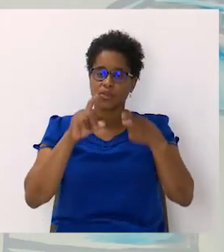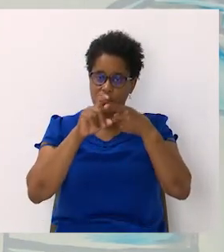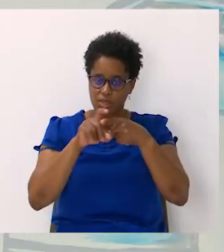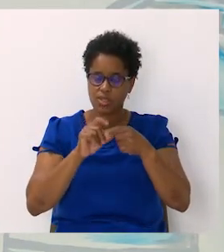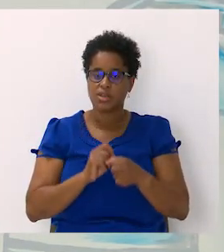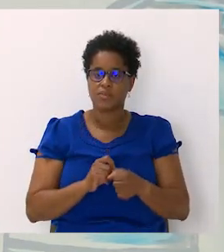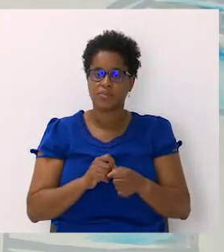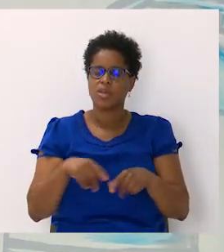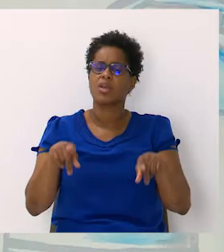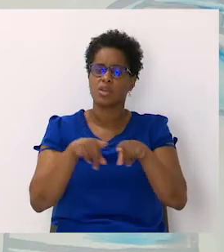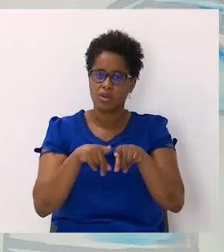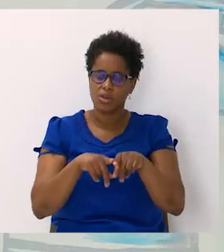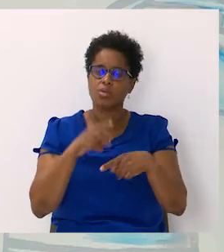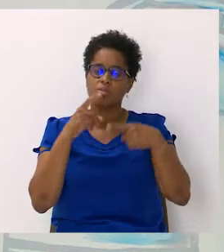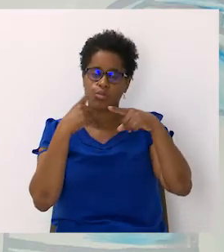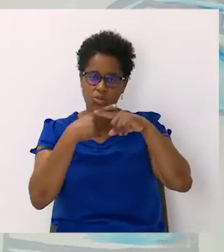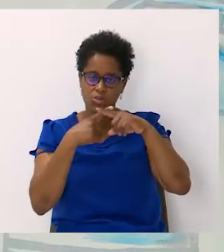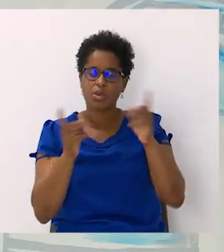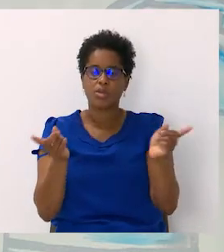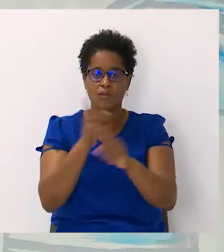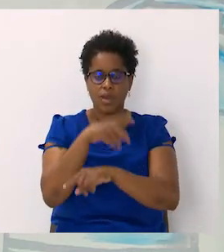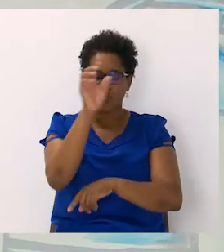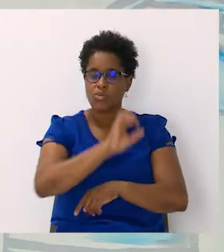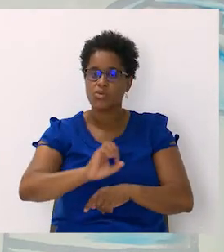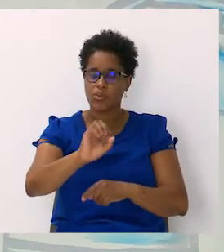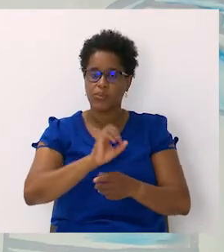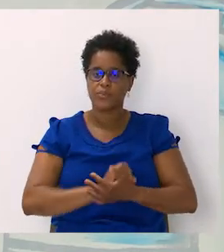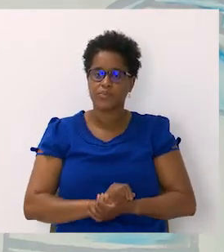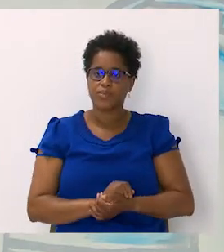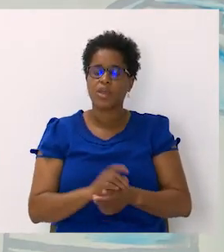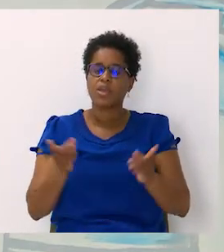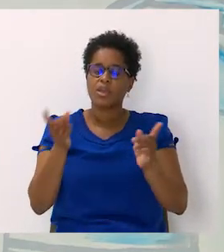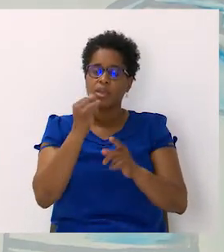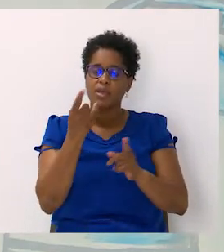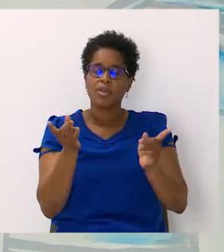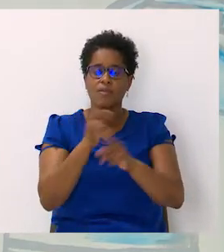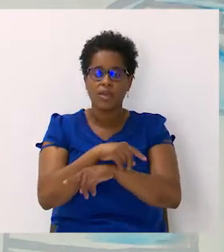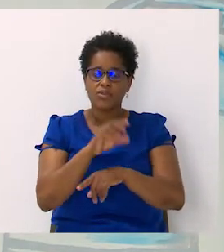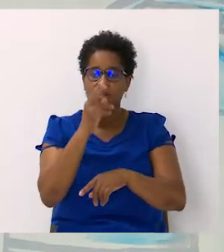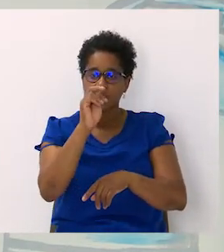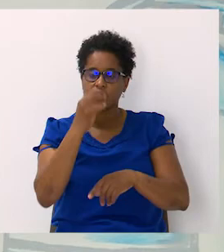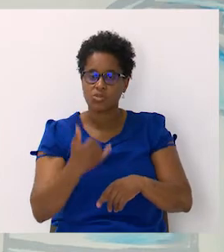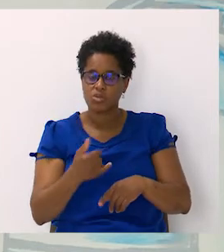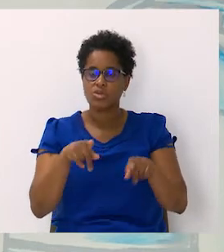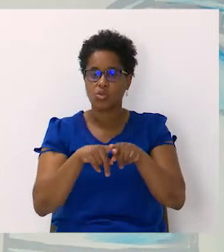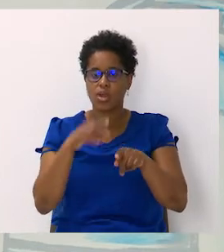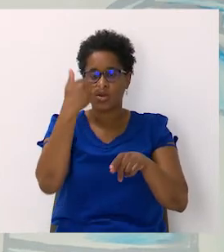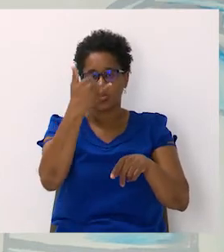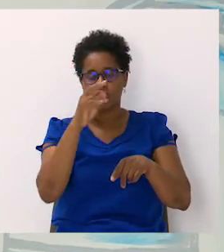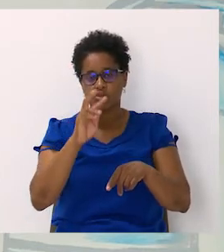divisão, dividir, é o mesmo que multiplicar pelo seu inverso. Inverso de 3 sobre 2 é